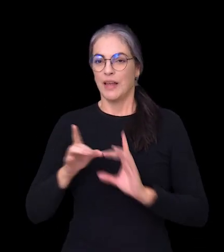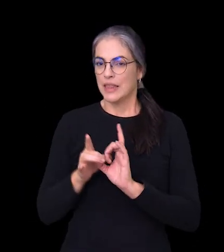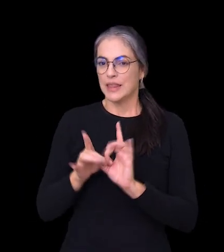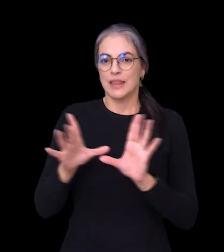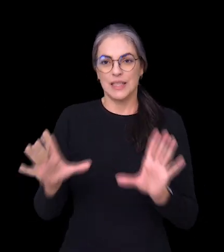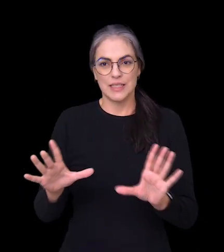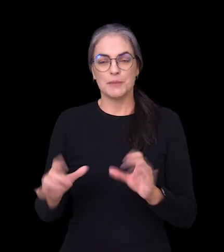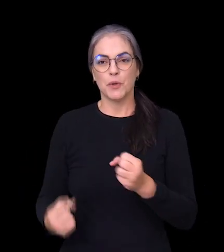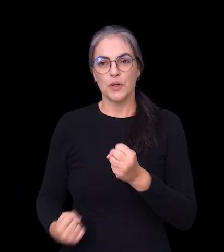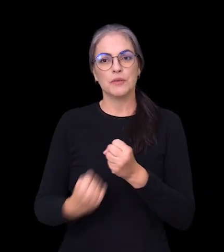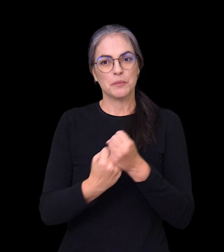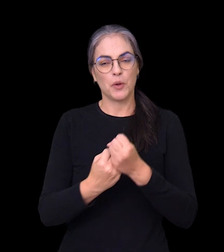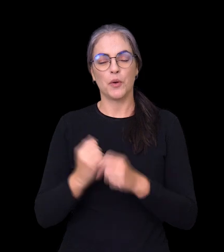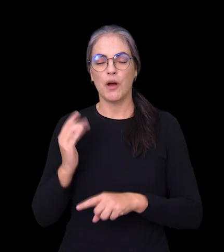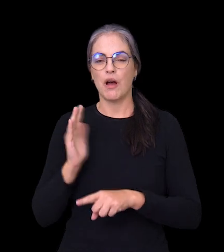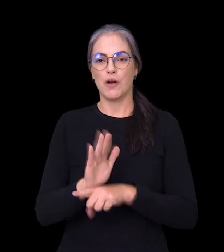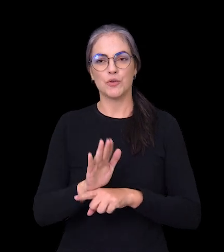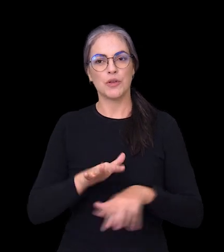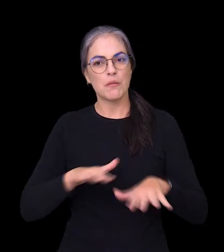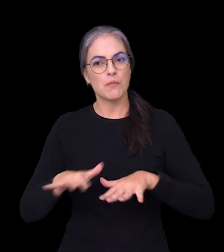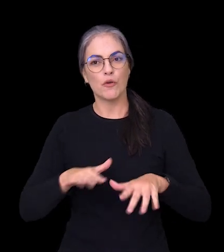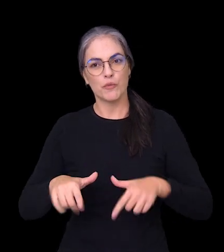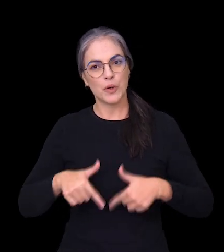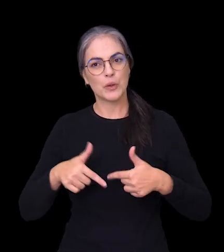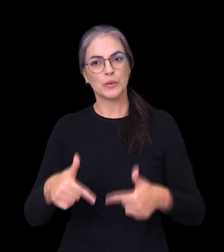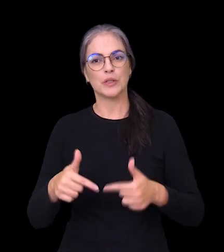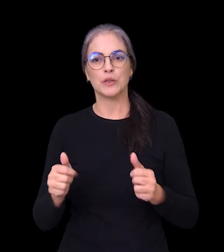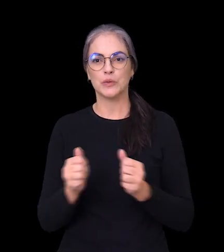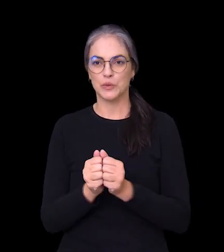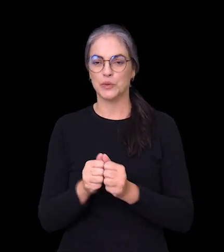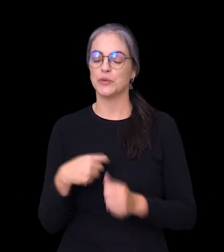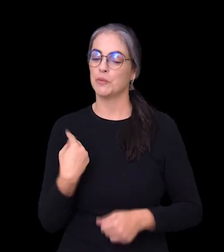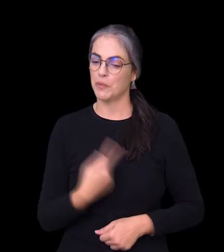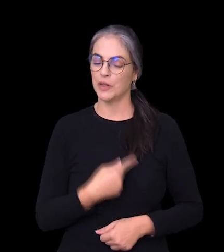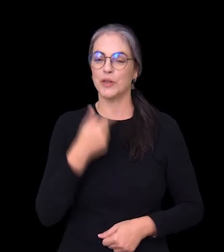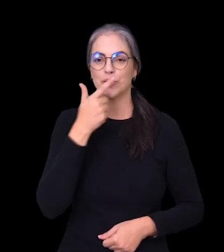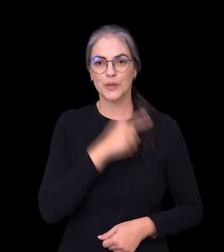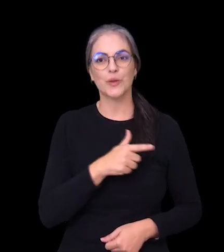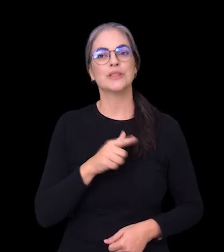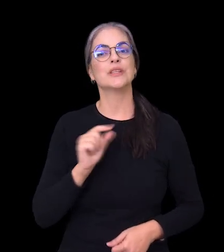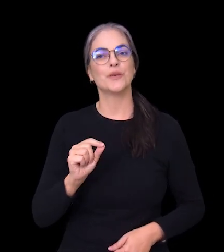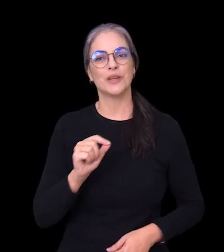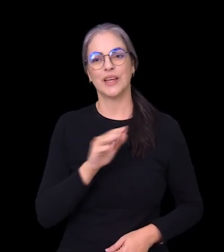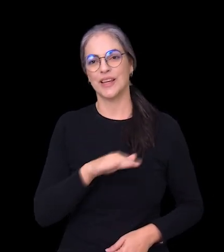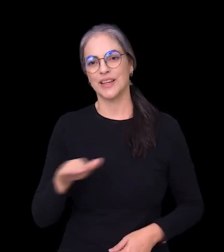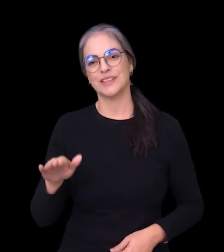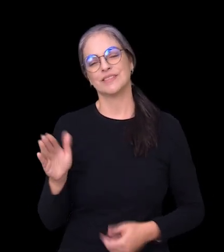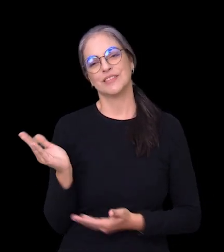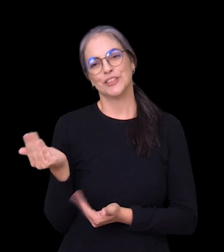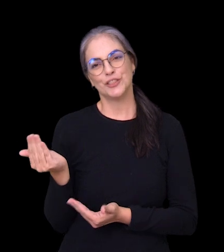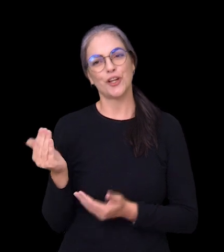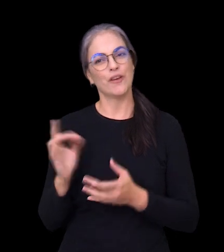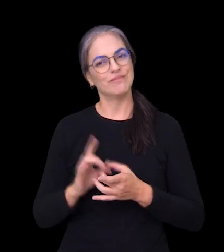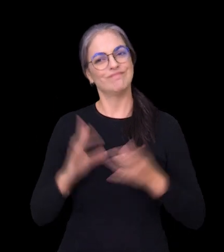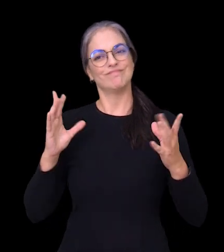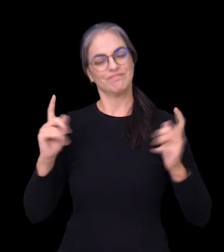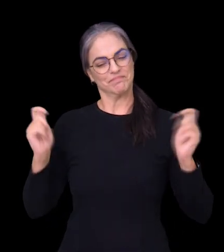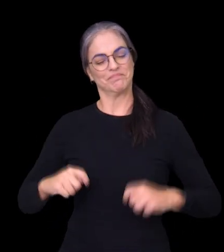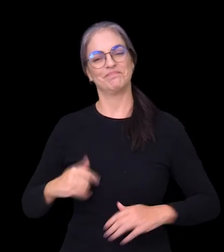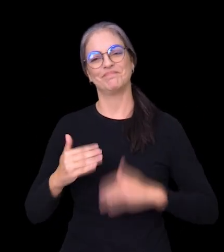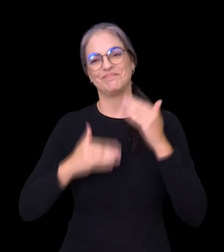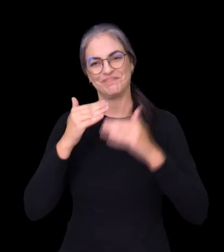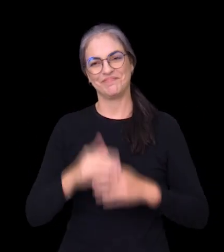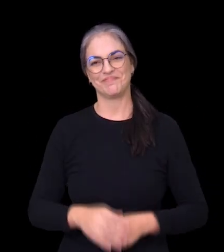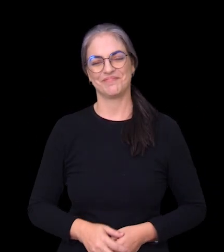para fortalecer esse movimento conjunto para que a gente possa que adolescentes e jovens alcancem o seu pleno potencial.